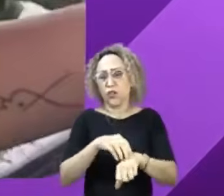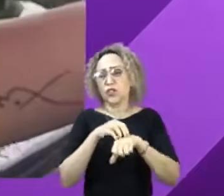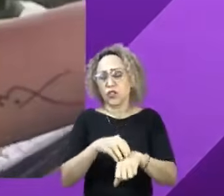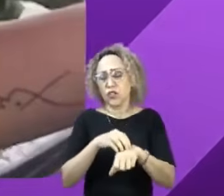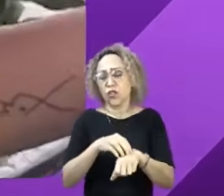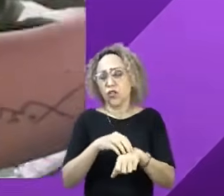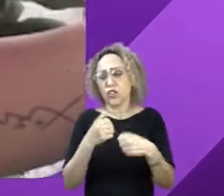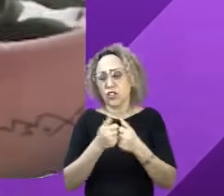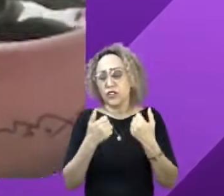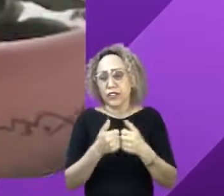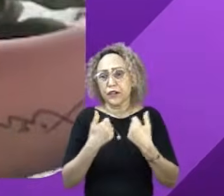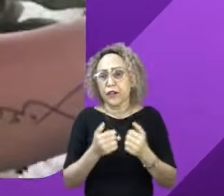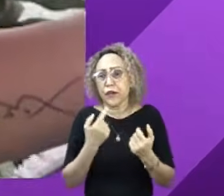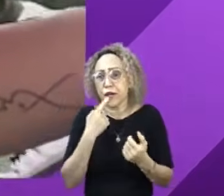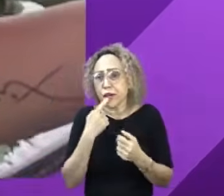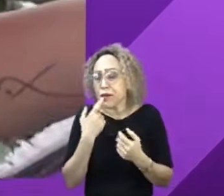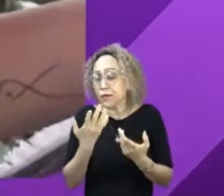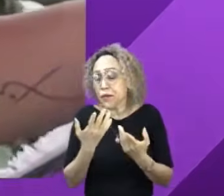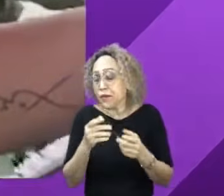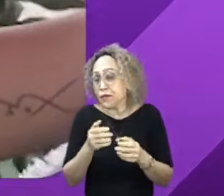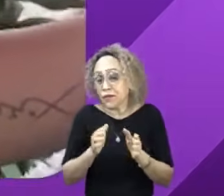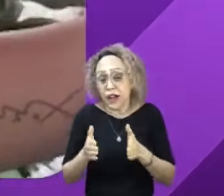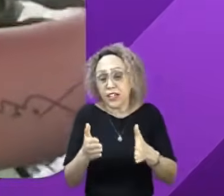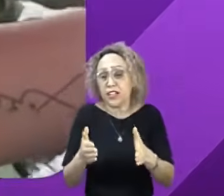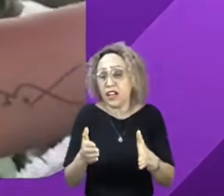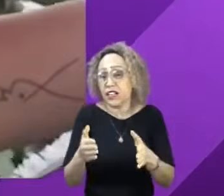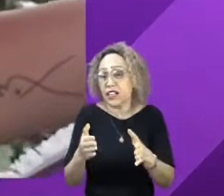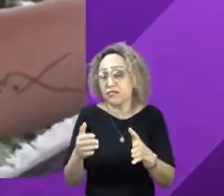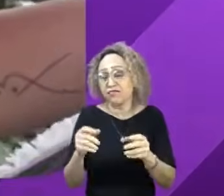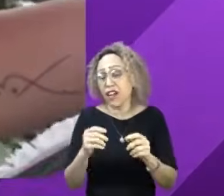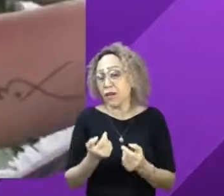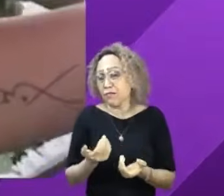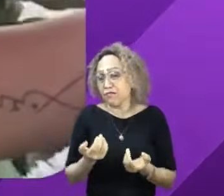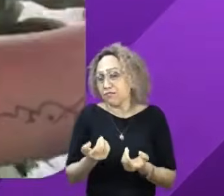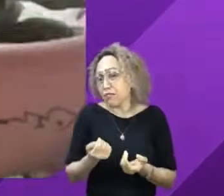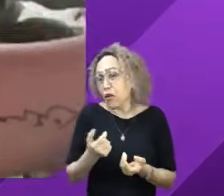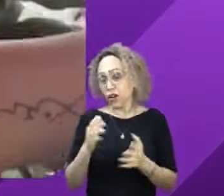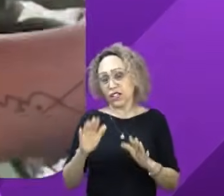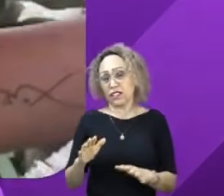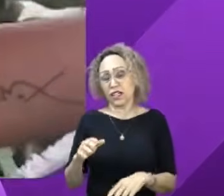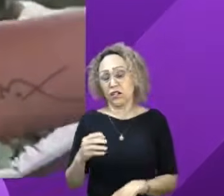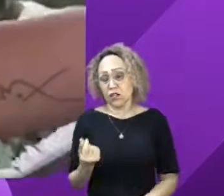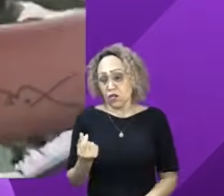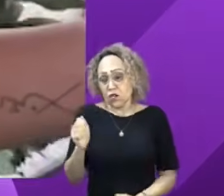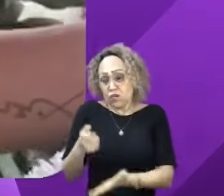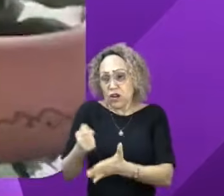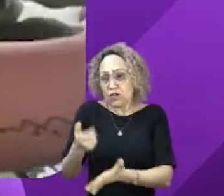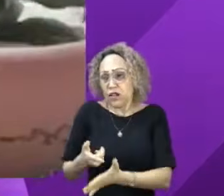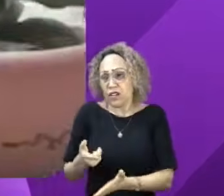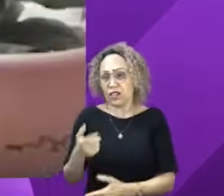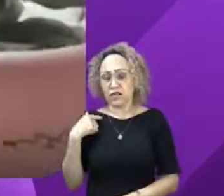esse custo amazônico é muito alto. E aí eu falo assim, muito alto para a circulação e também